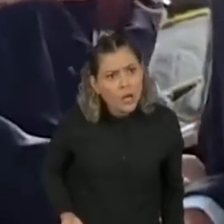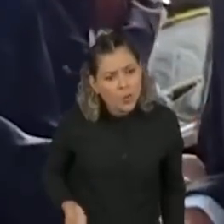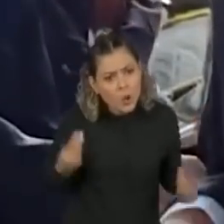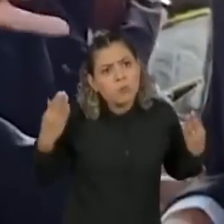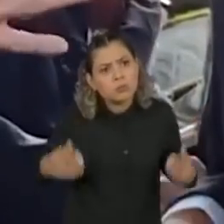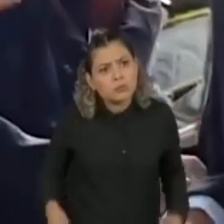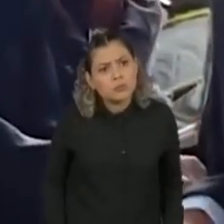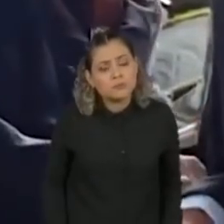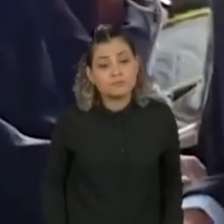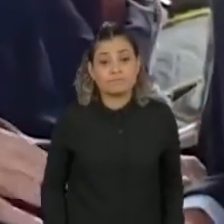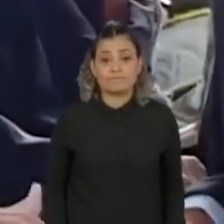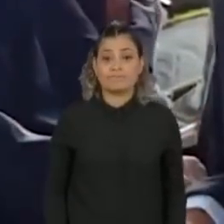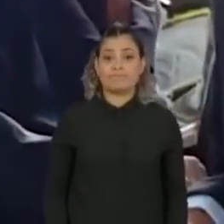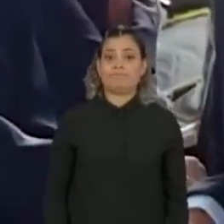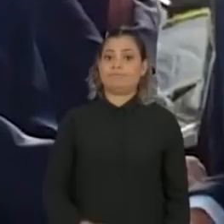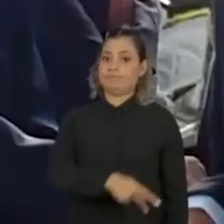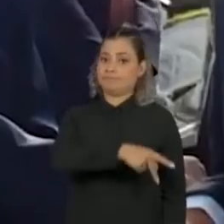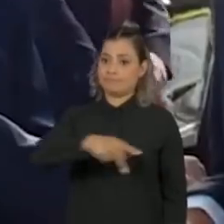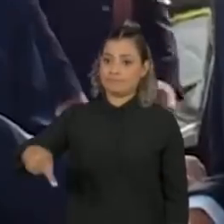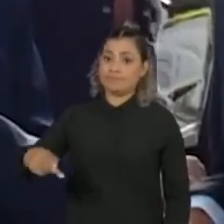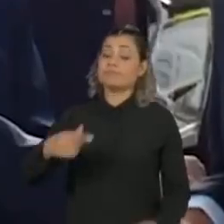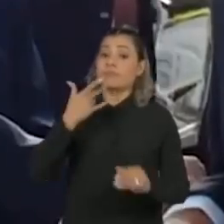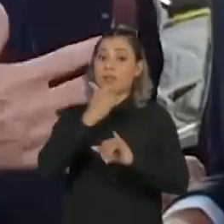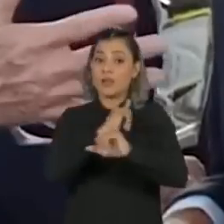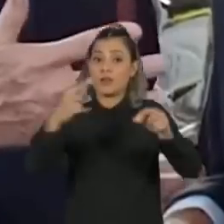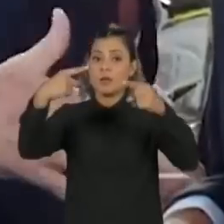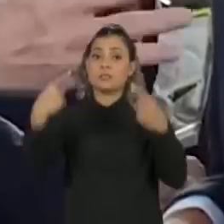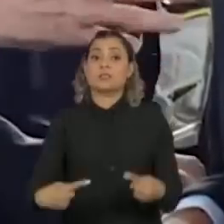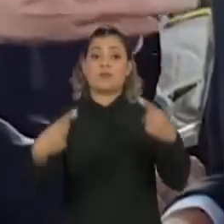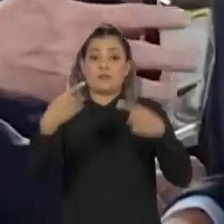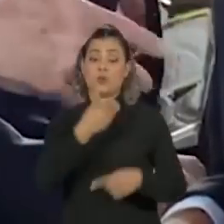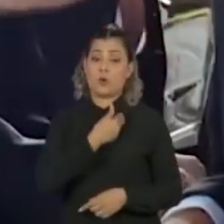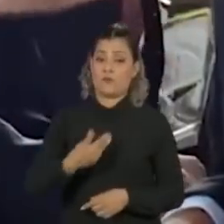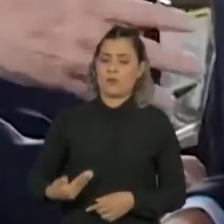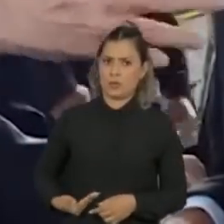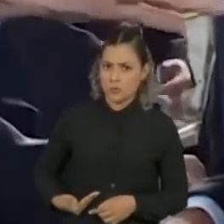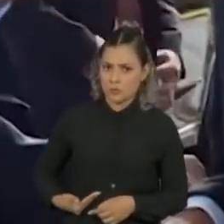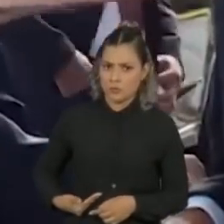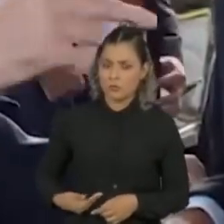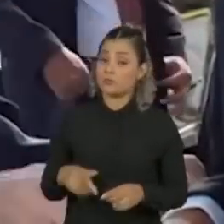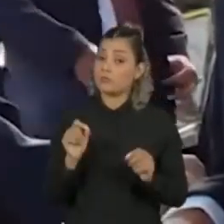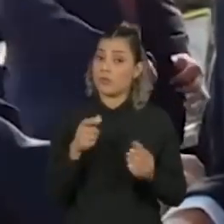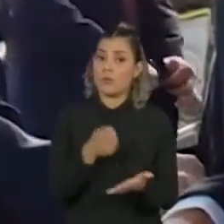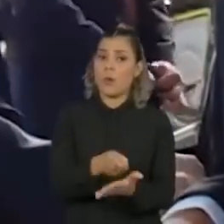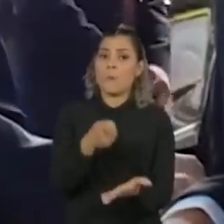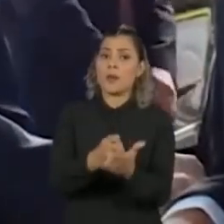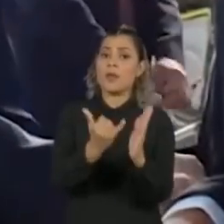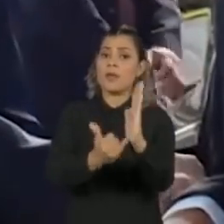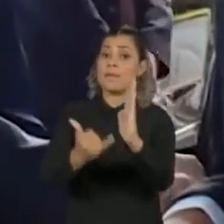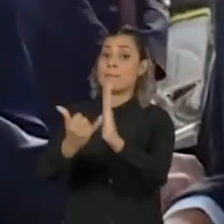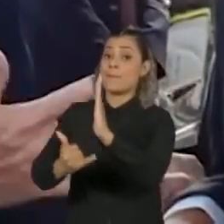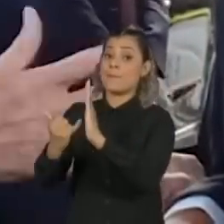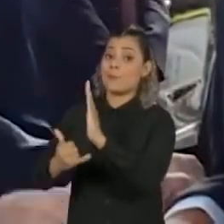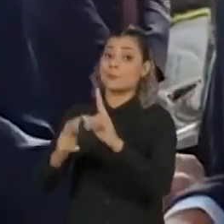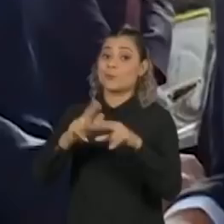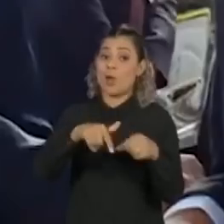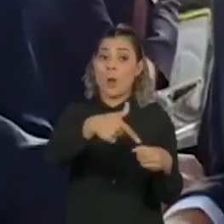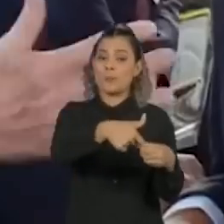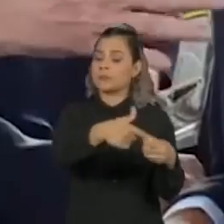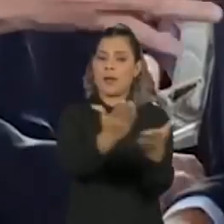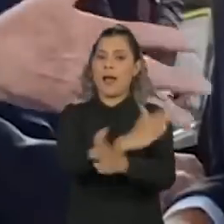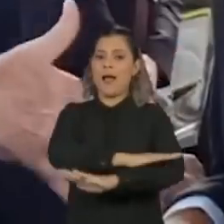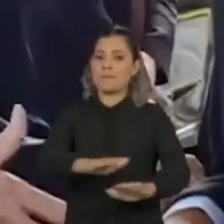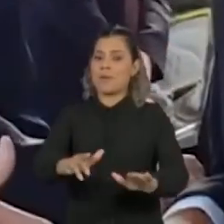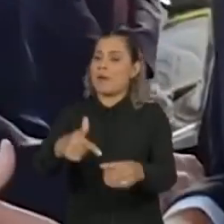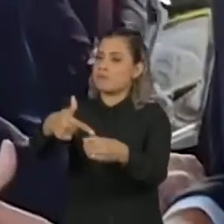o presidente já tinha lançado um desafio aos governadores relacionado à cobrança de impostos sobre os combustíveis.